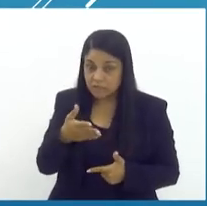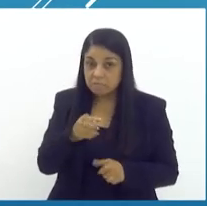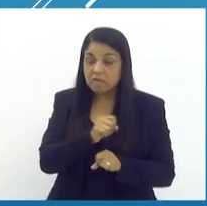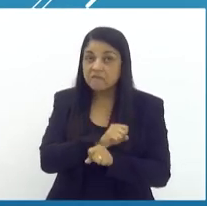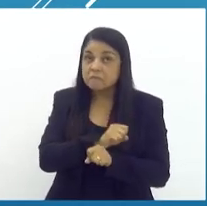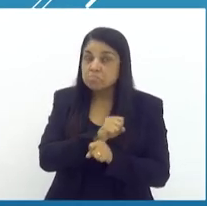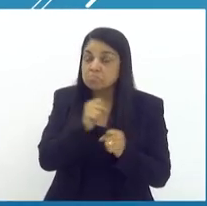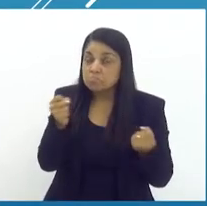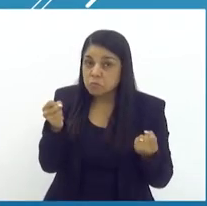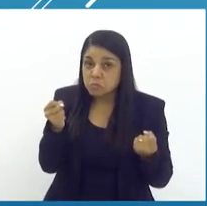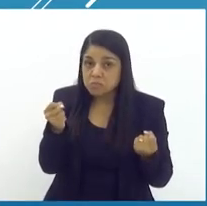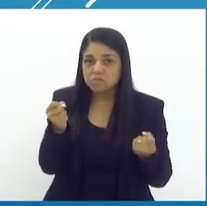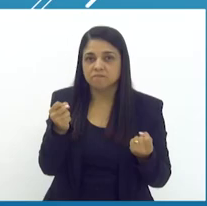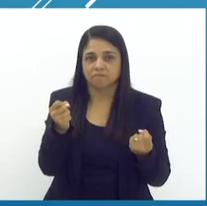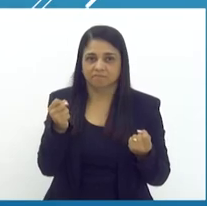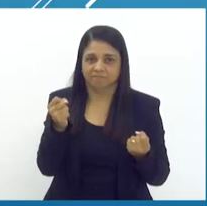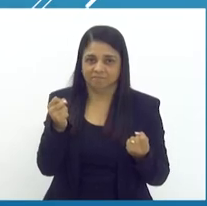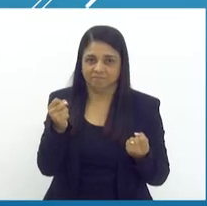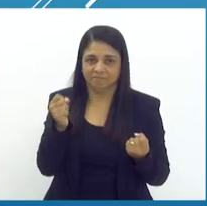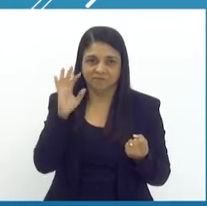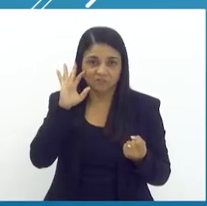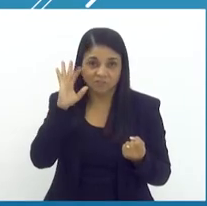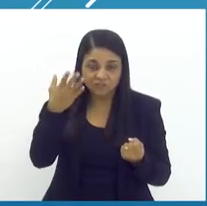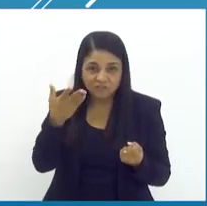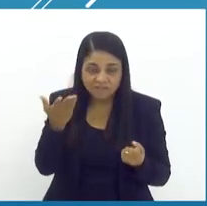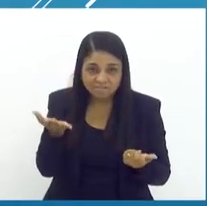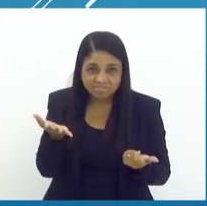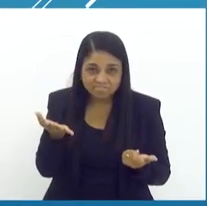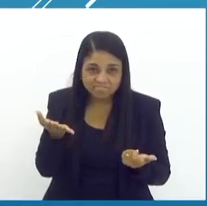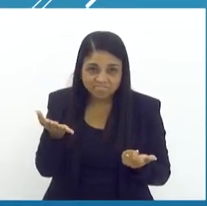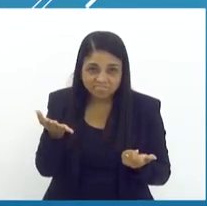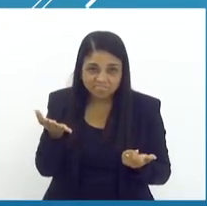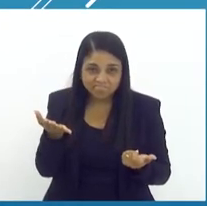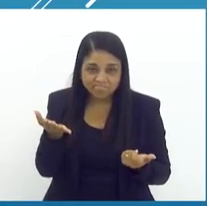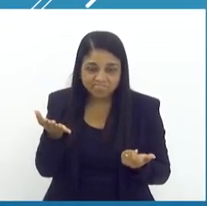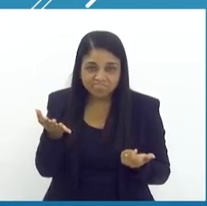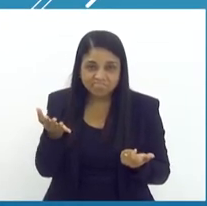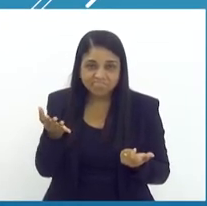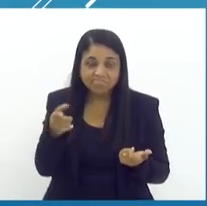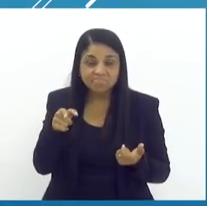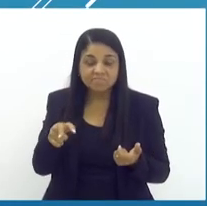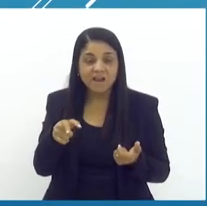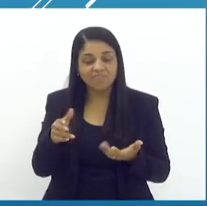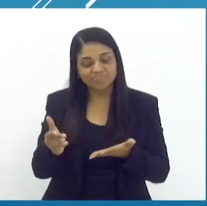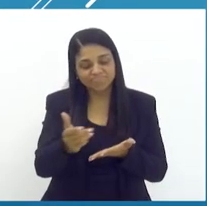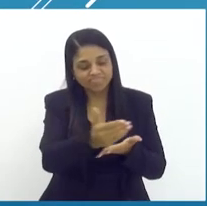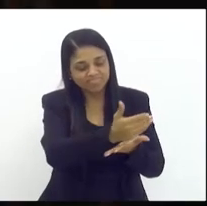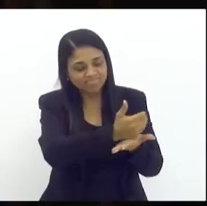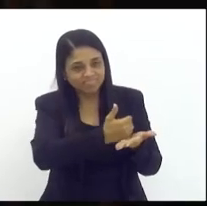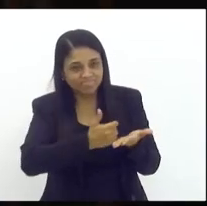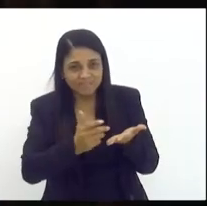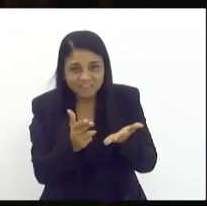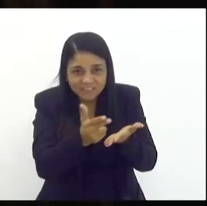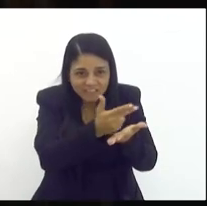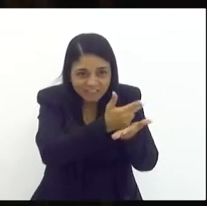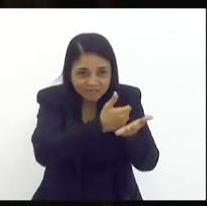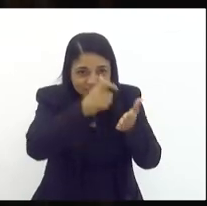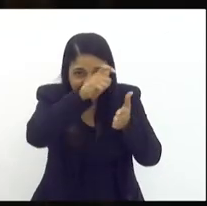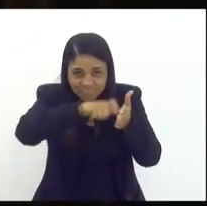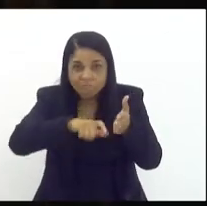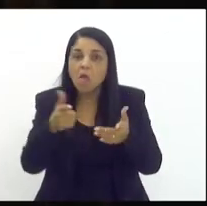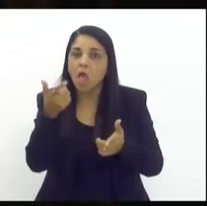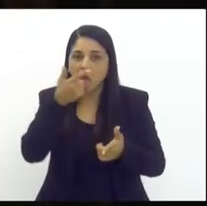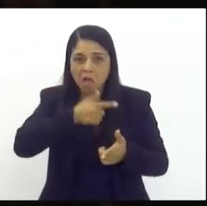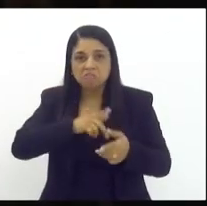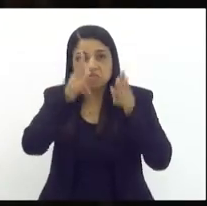serem sequer me digas mas na questão tributária acontece Então hoje